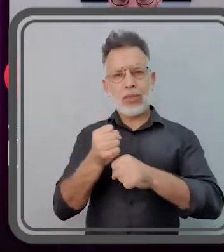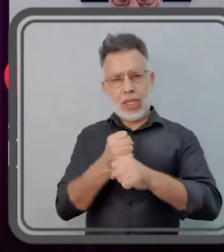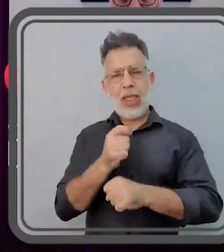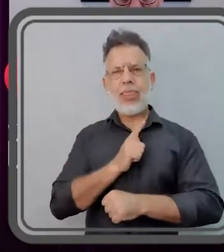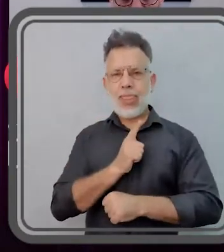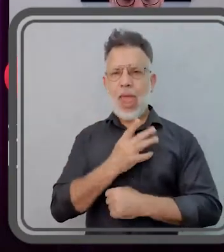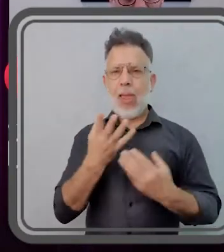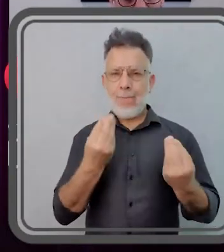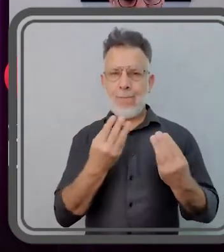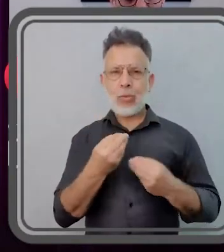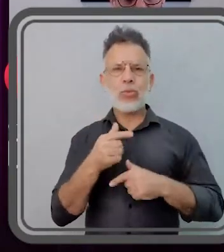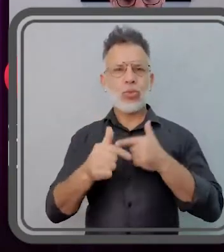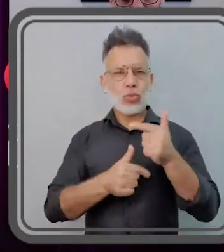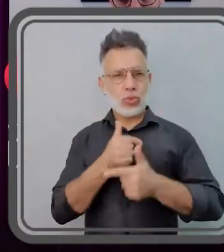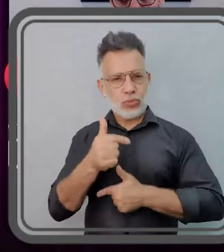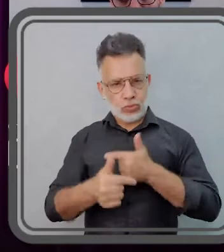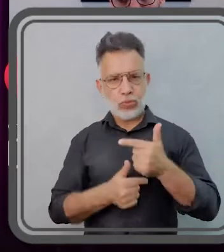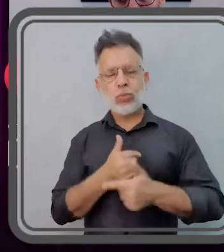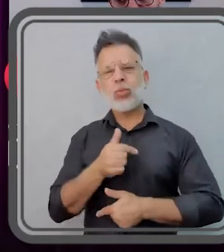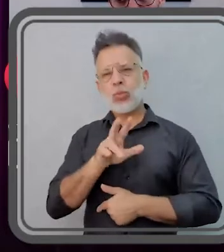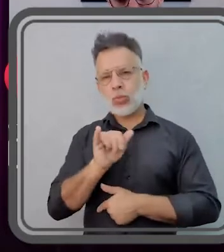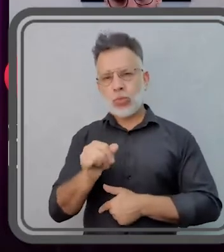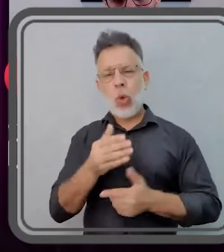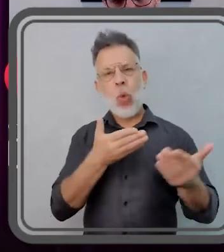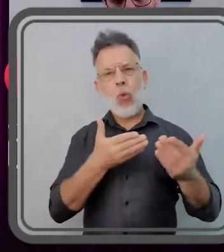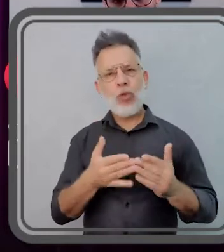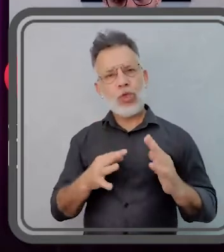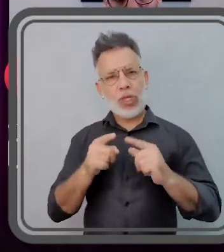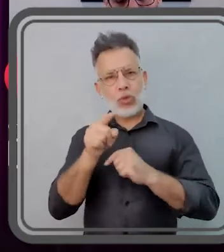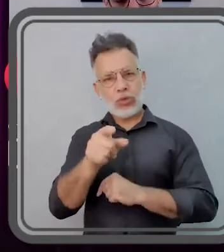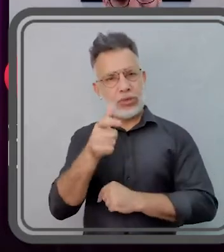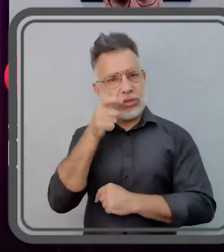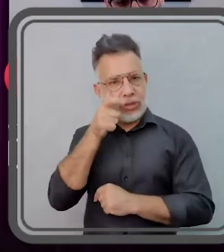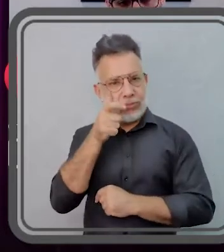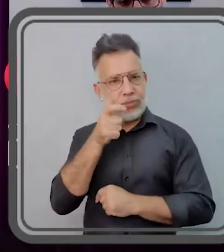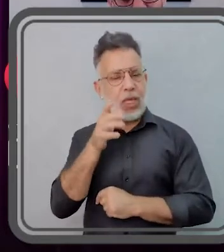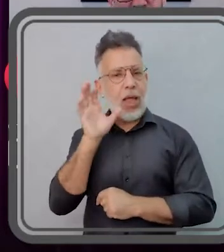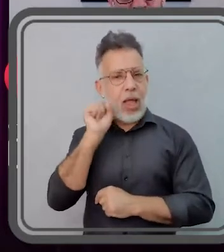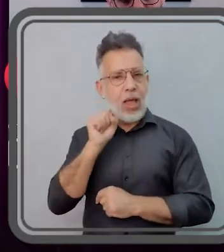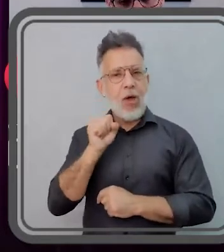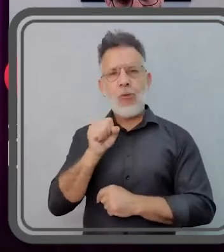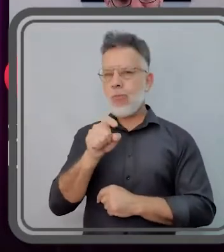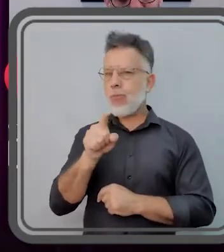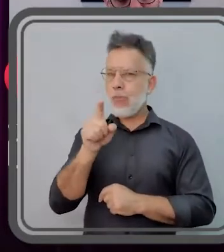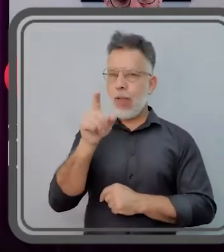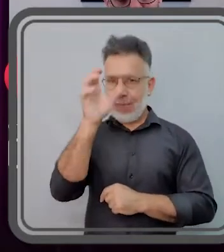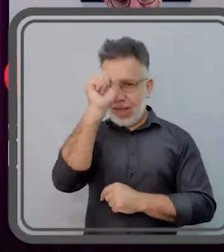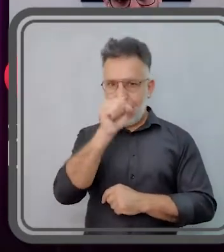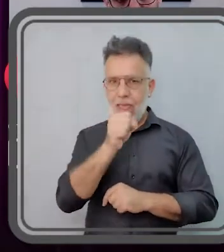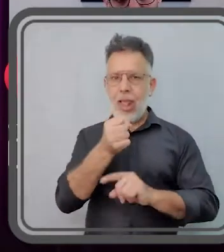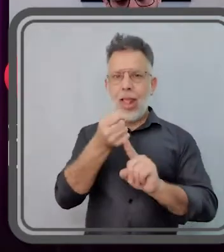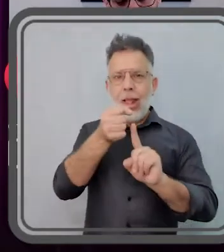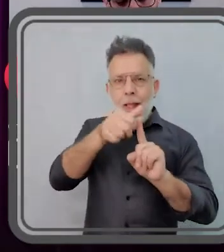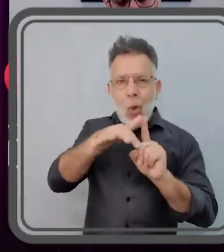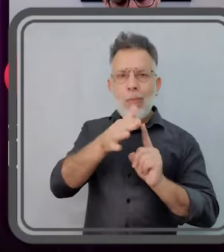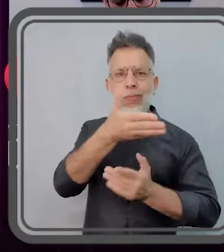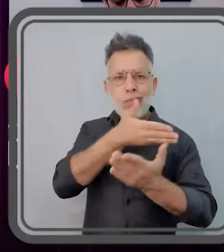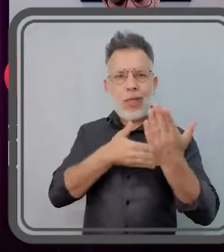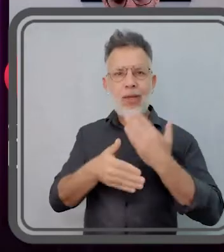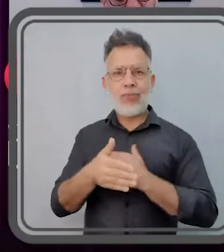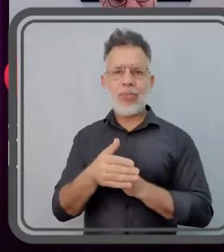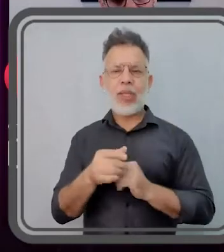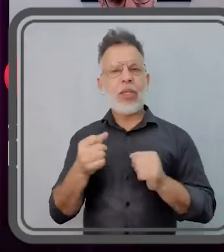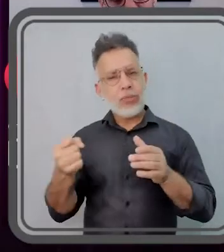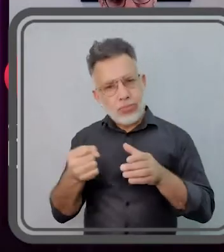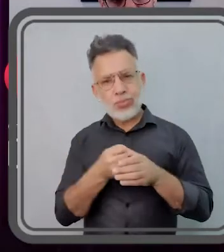tem bastante empregabilidade. Então, um convite para todos que estão escutando para aprender e compartilhar e